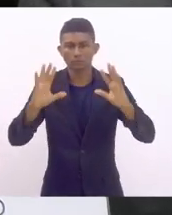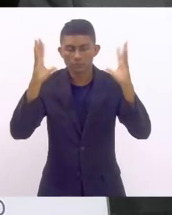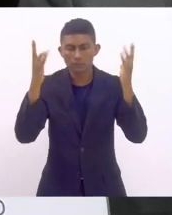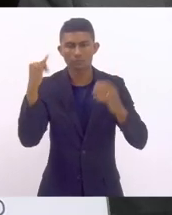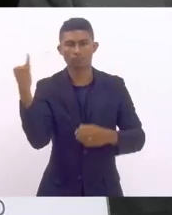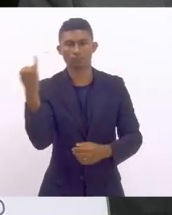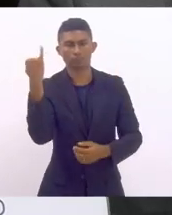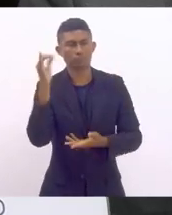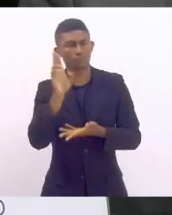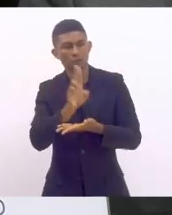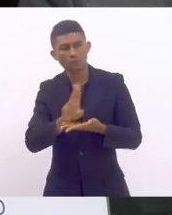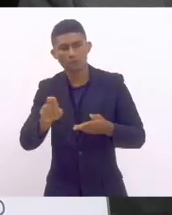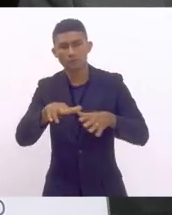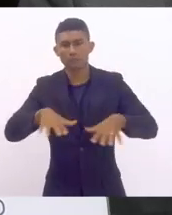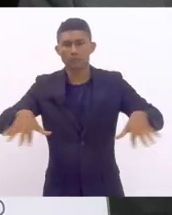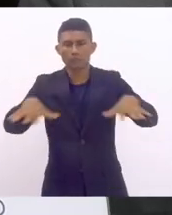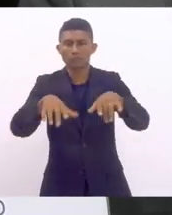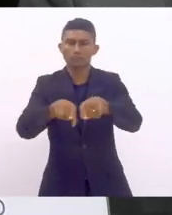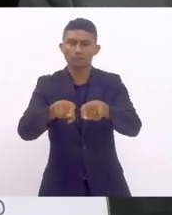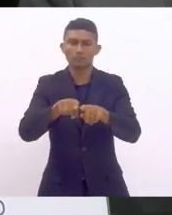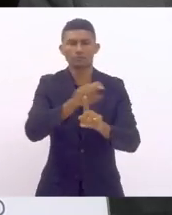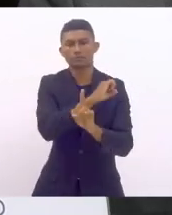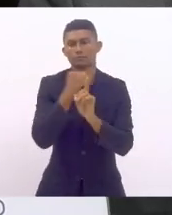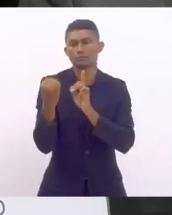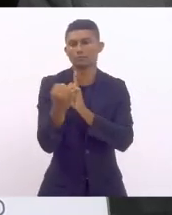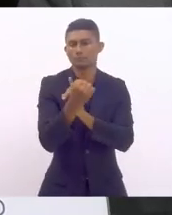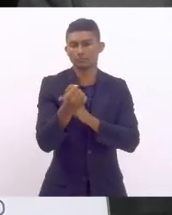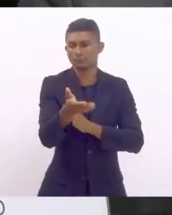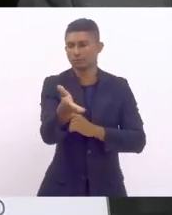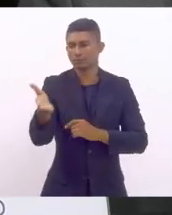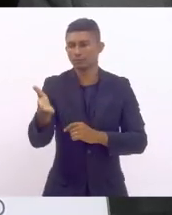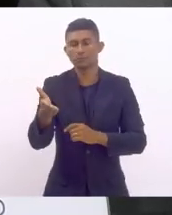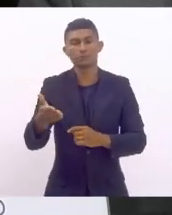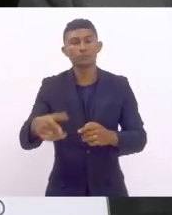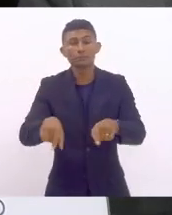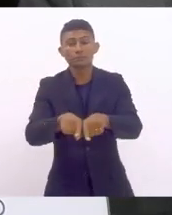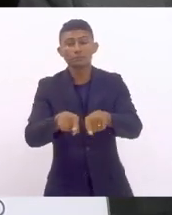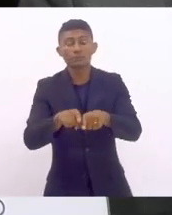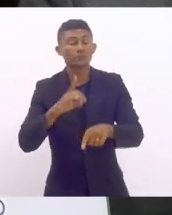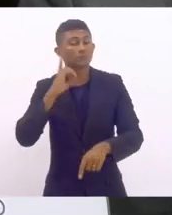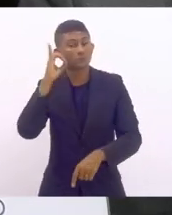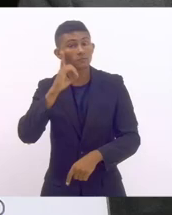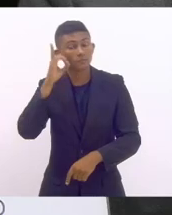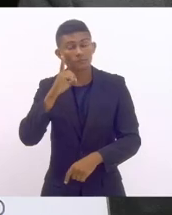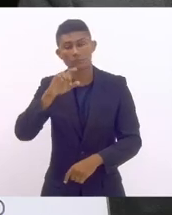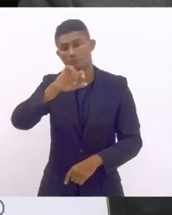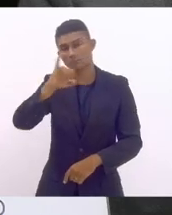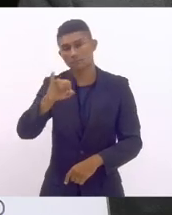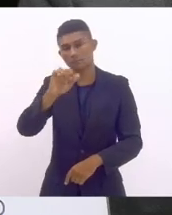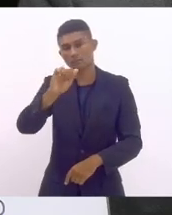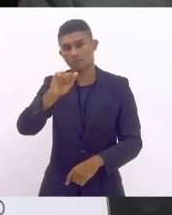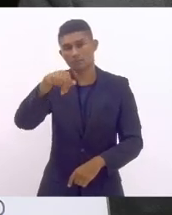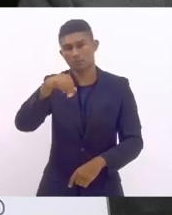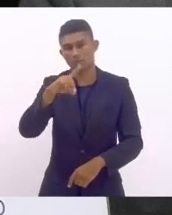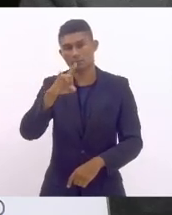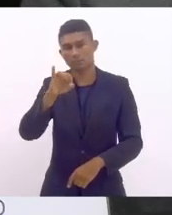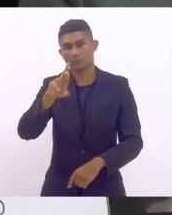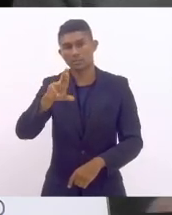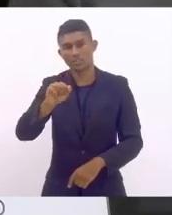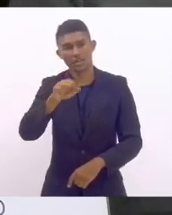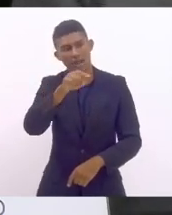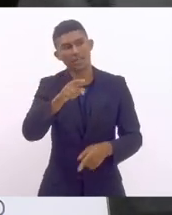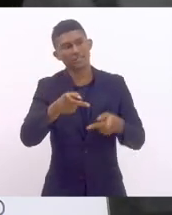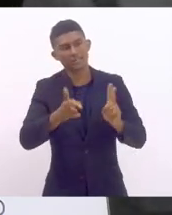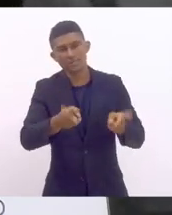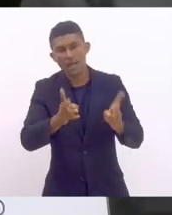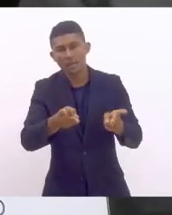de universidades e para a sociedade geral saudade deputada Jandira feghali a companheira que sempre está presente